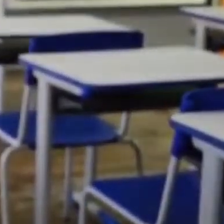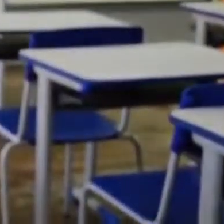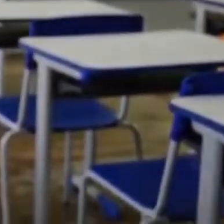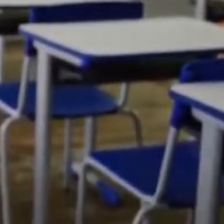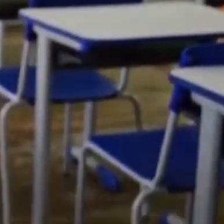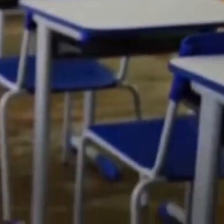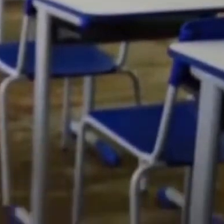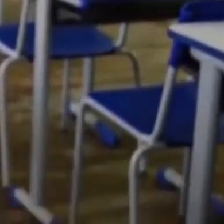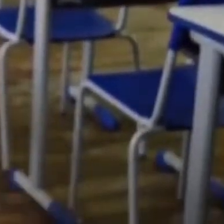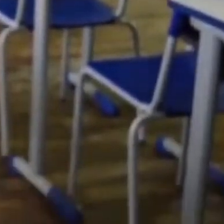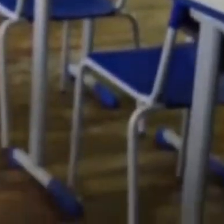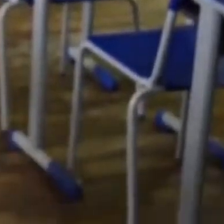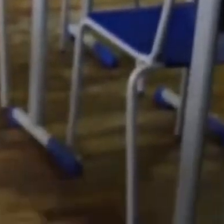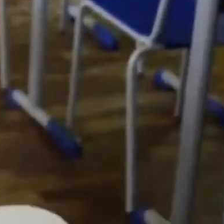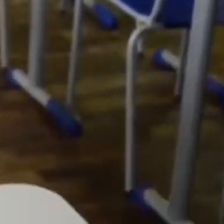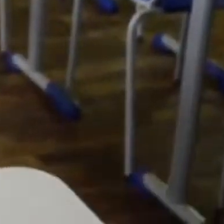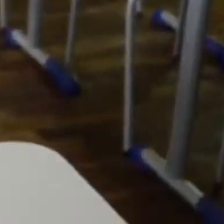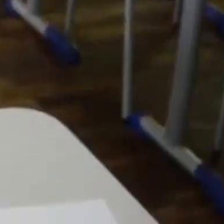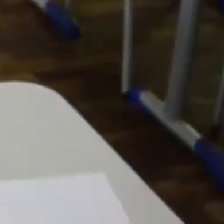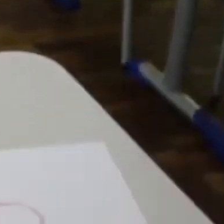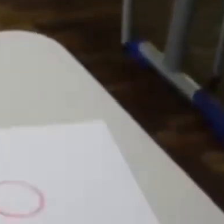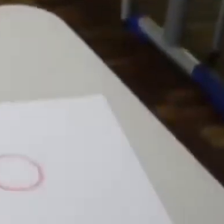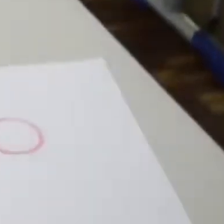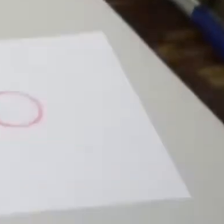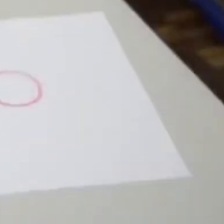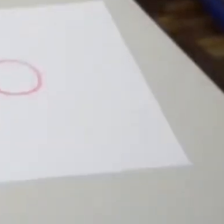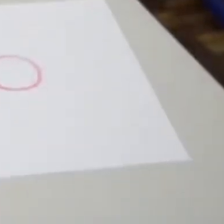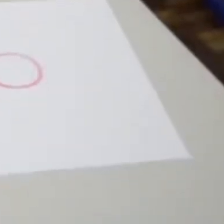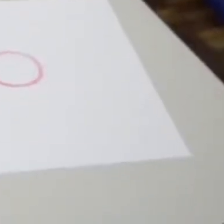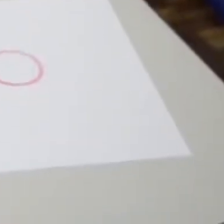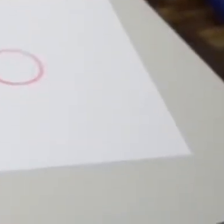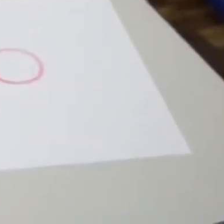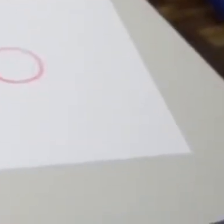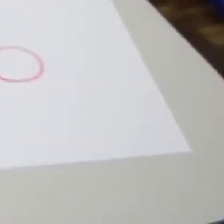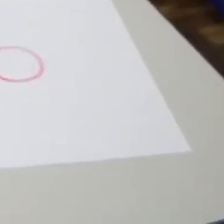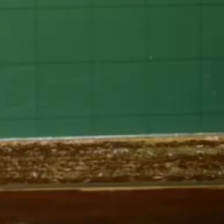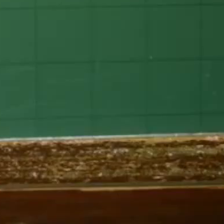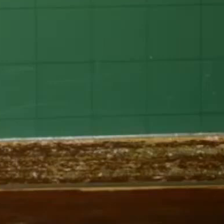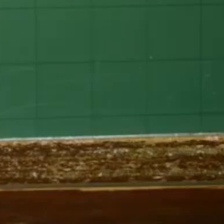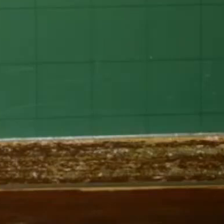Não tinha com quem falar sobre o que se passava comigo. E tinha medo. E tinha medo.